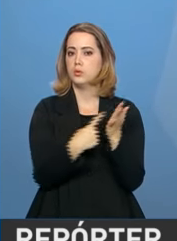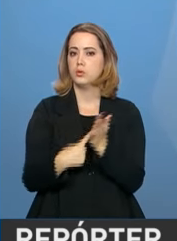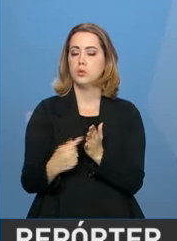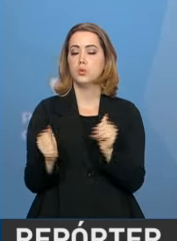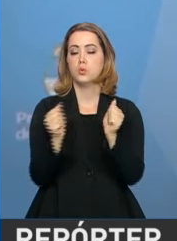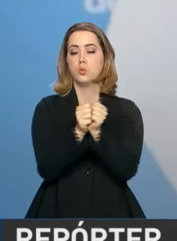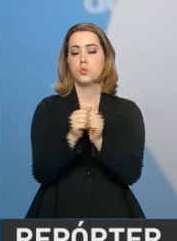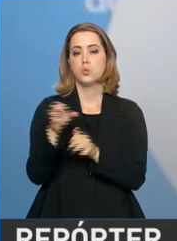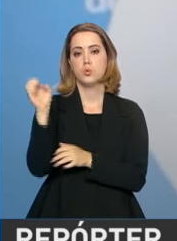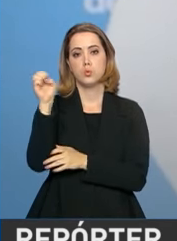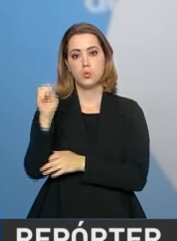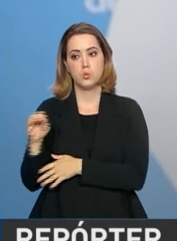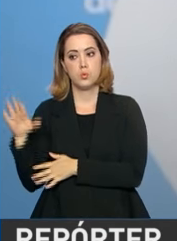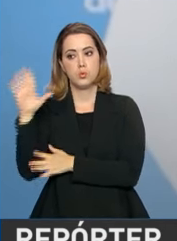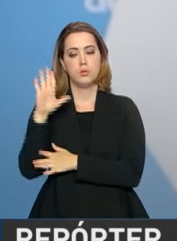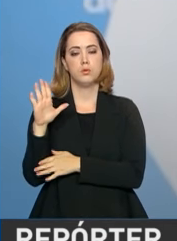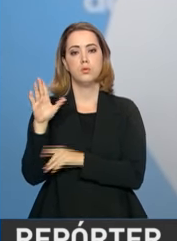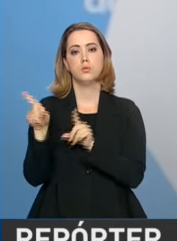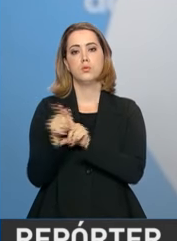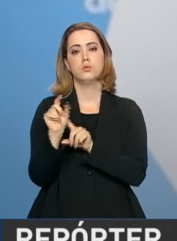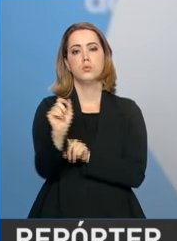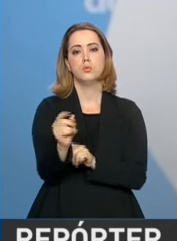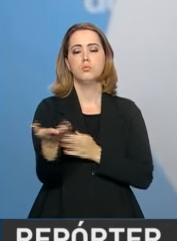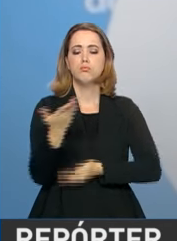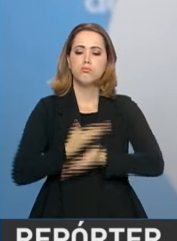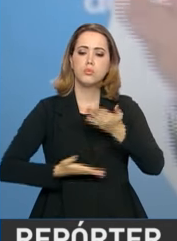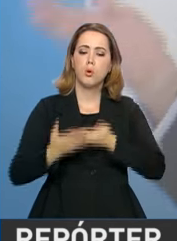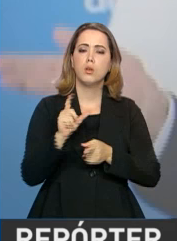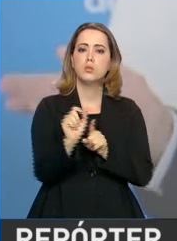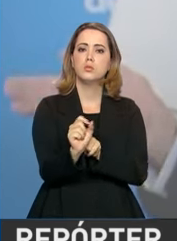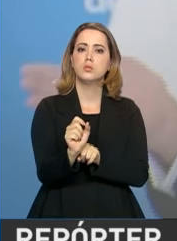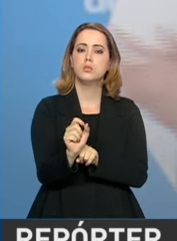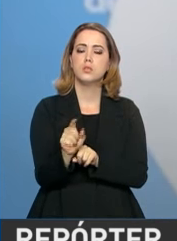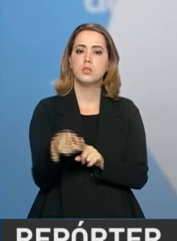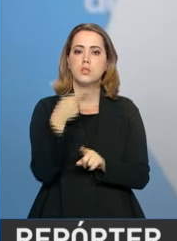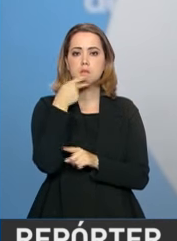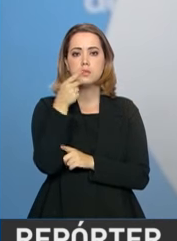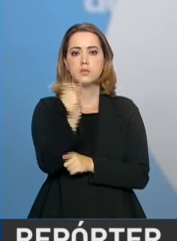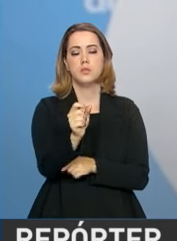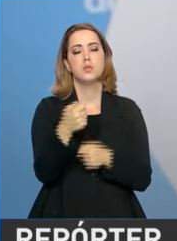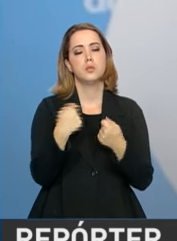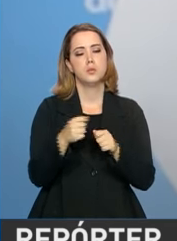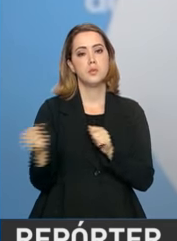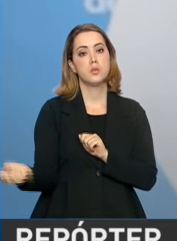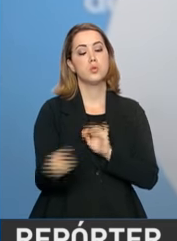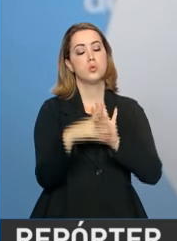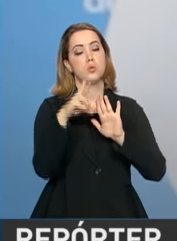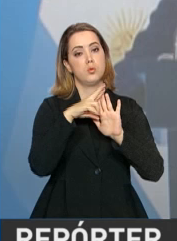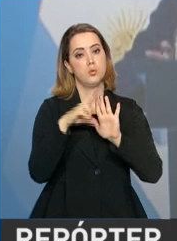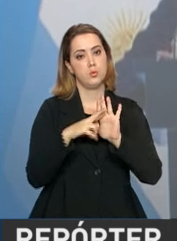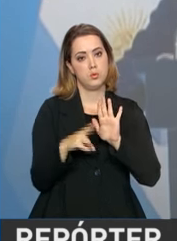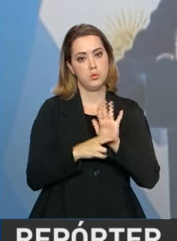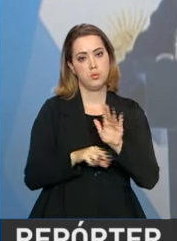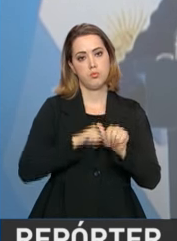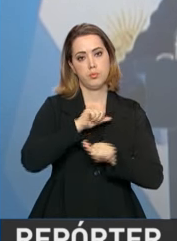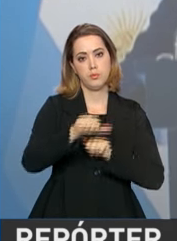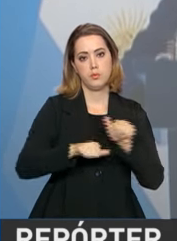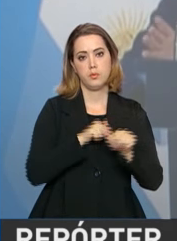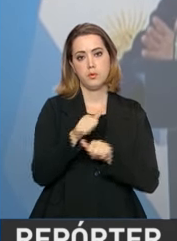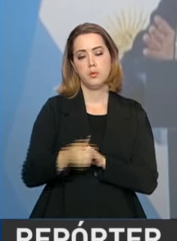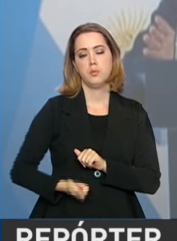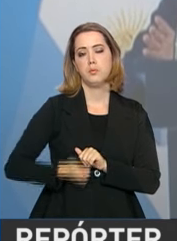União Europeia. Sobre o funcionamento do Mercosul, o presidente Michel Temer defendeu a flexibilização de regras para dar